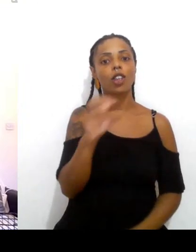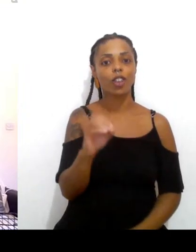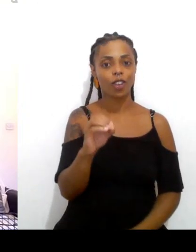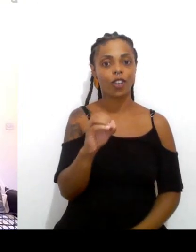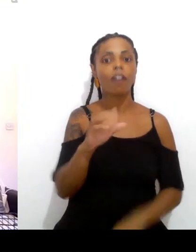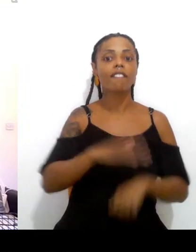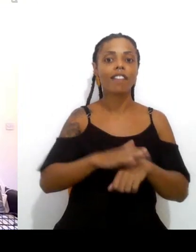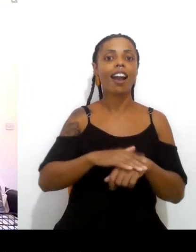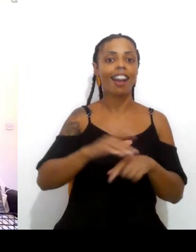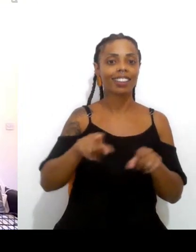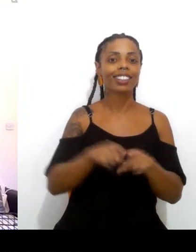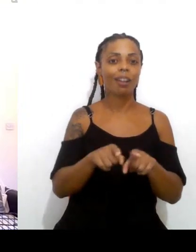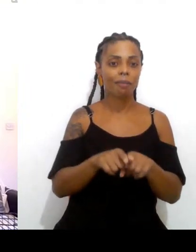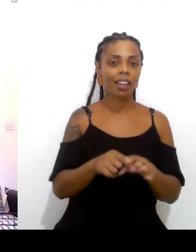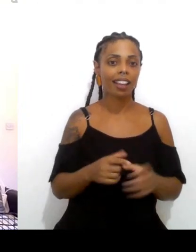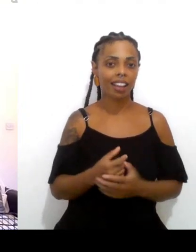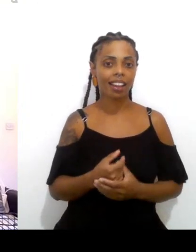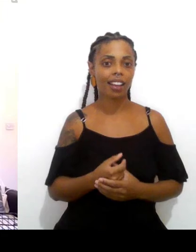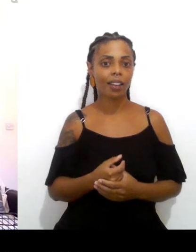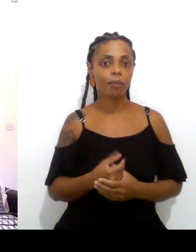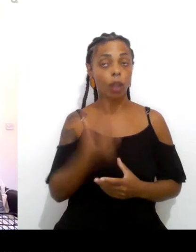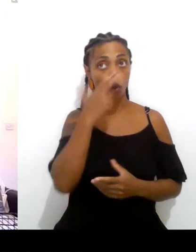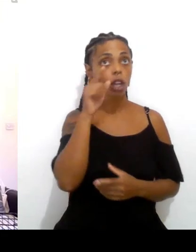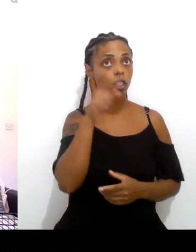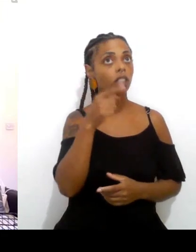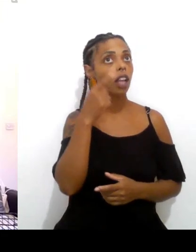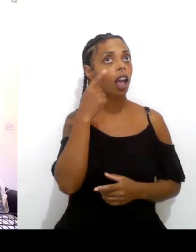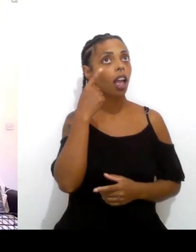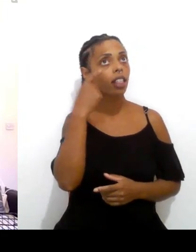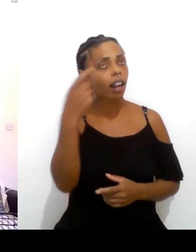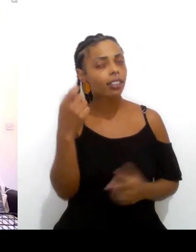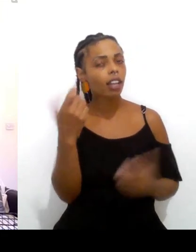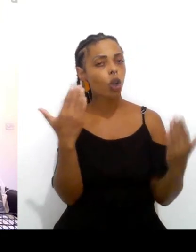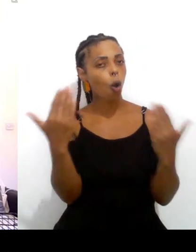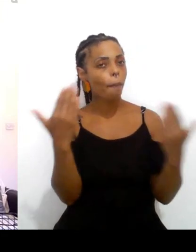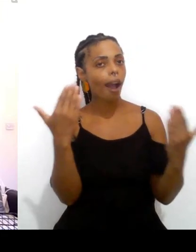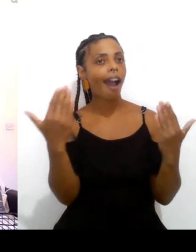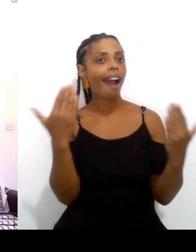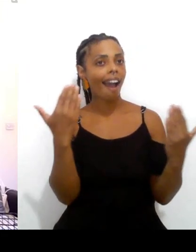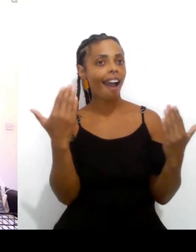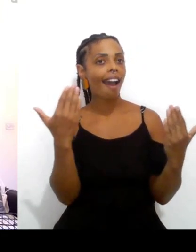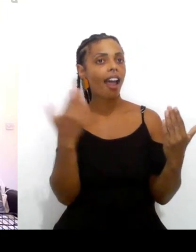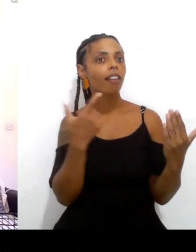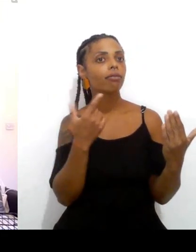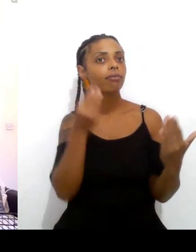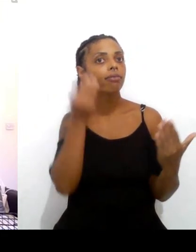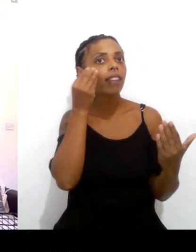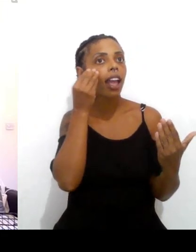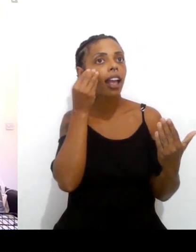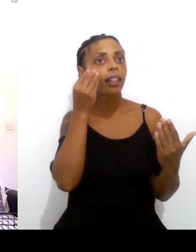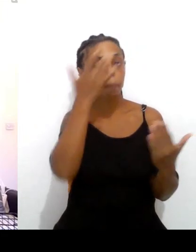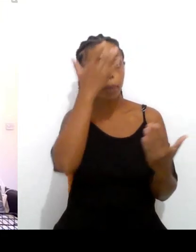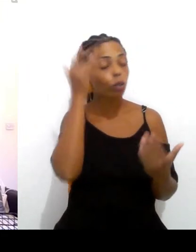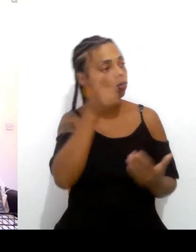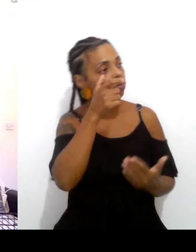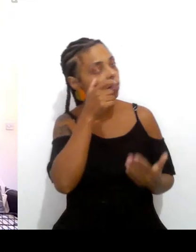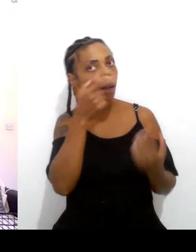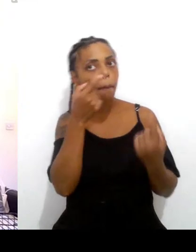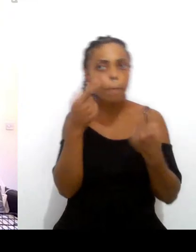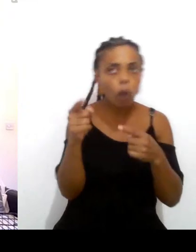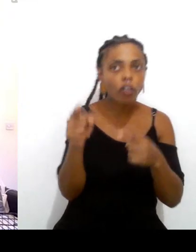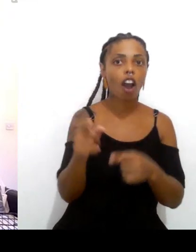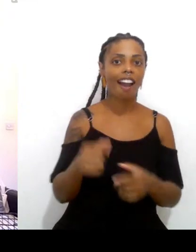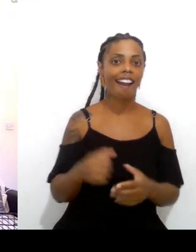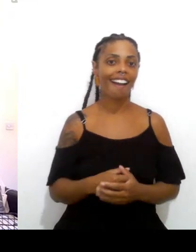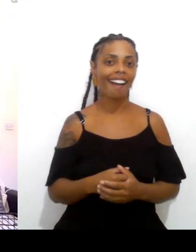fazendo eu acho que é uma questão interessante de comparar a uma tentativa de provocar O Observador para